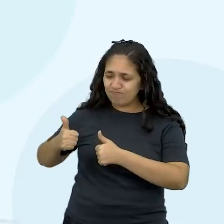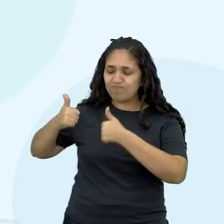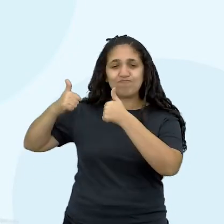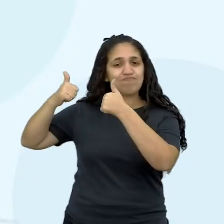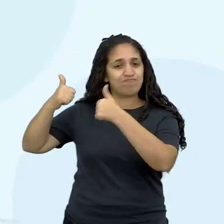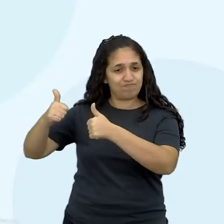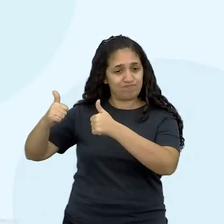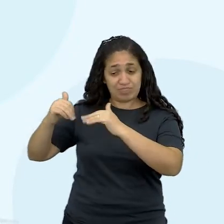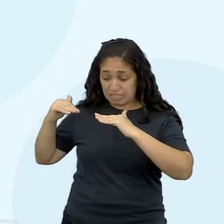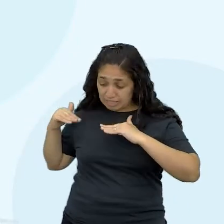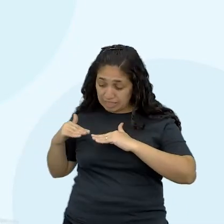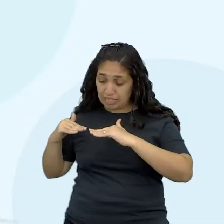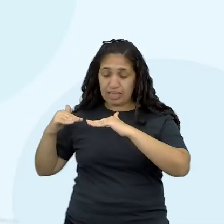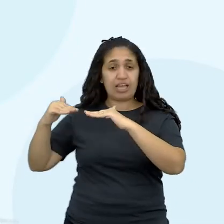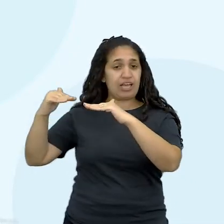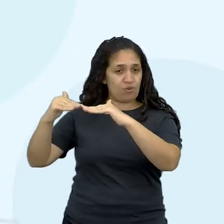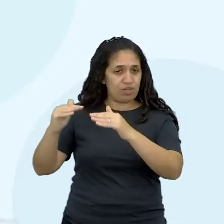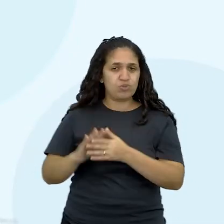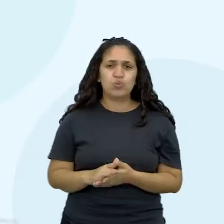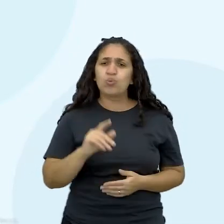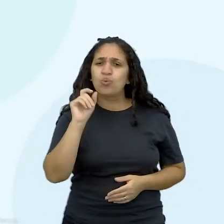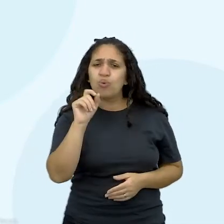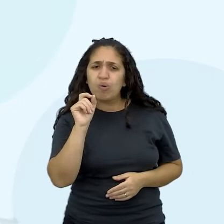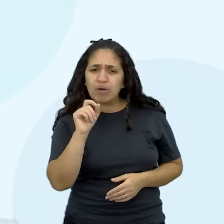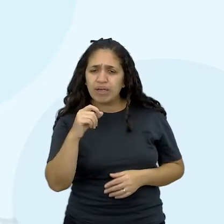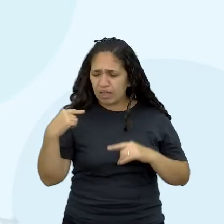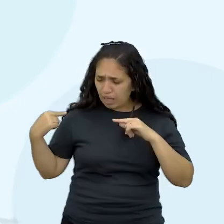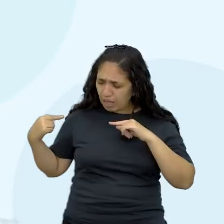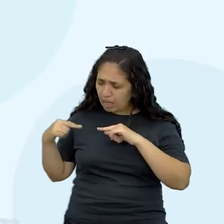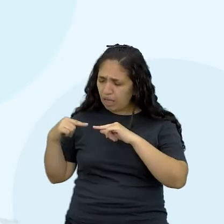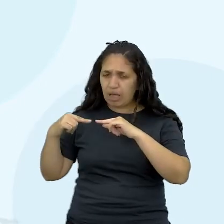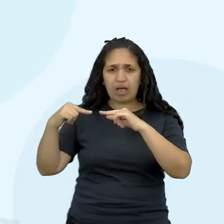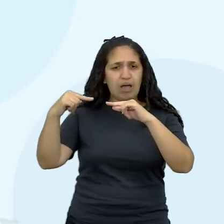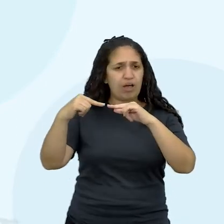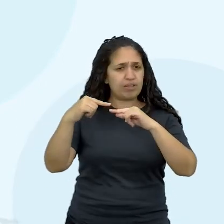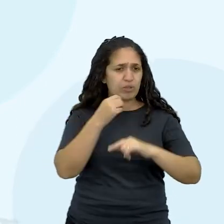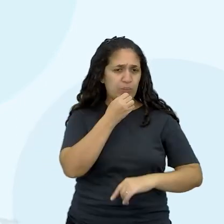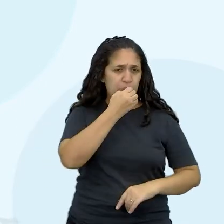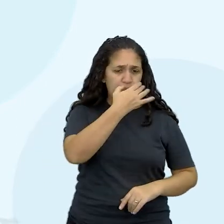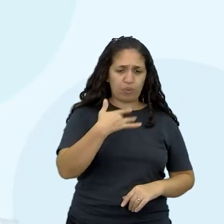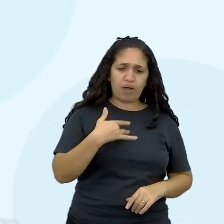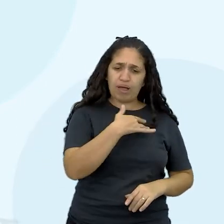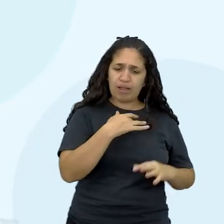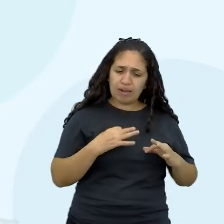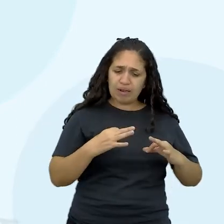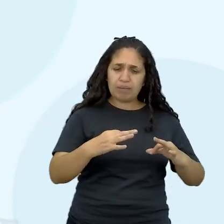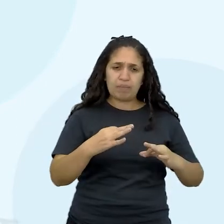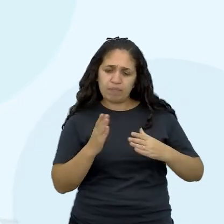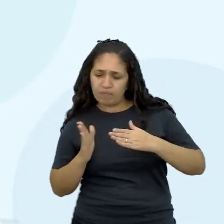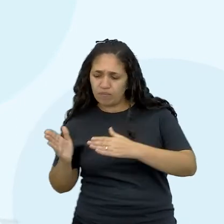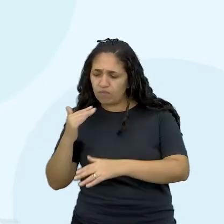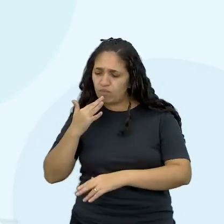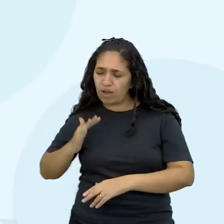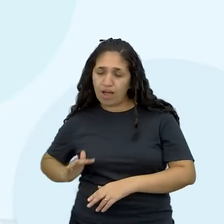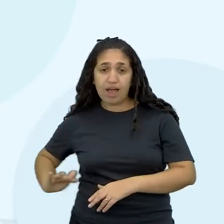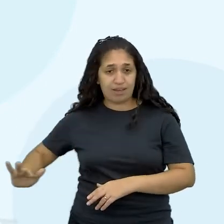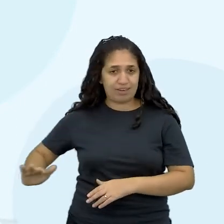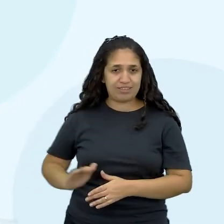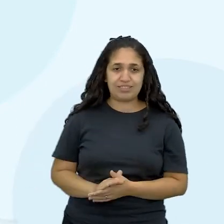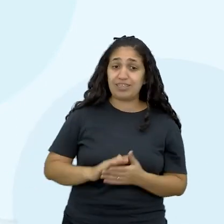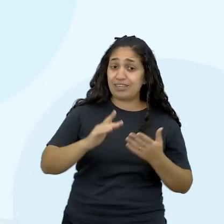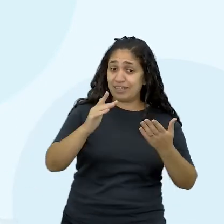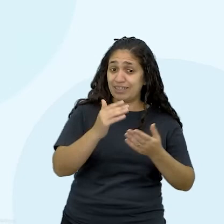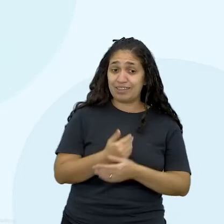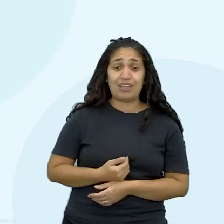infantil adequado. O que seria adequado aí para boa alimentação infantil? Então, olha só, o